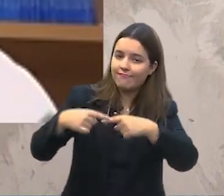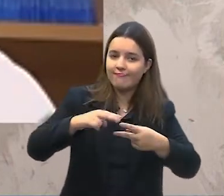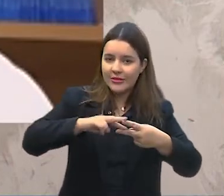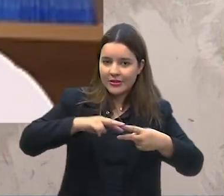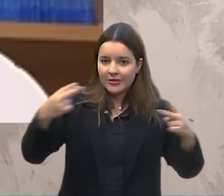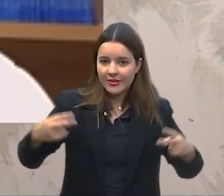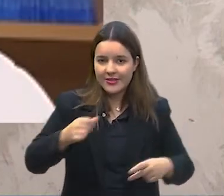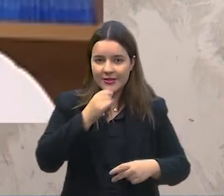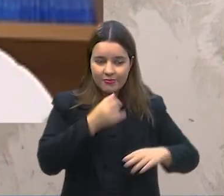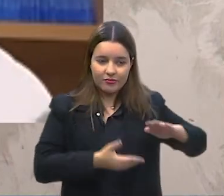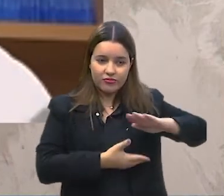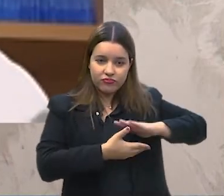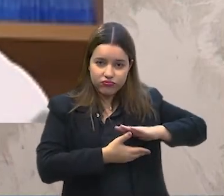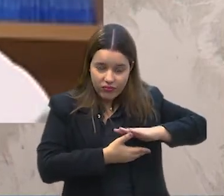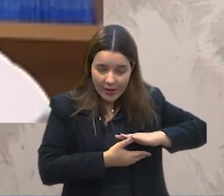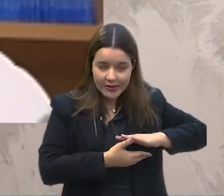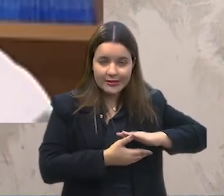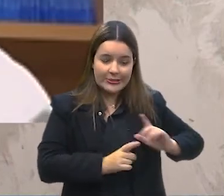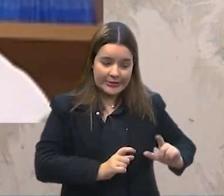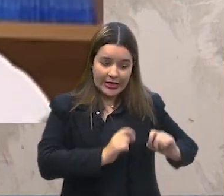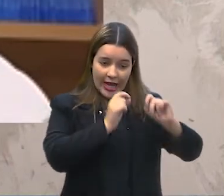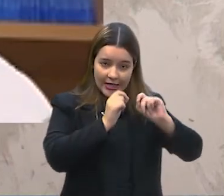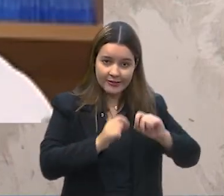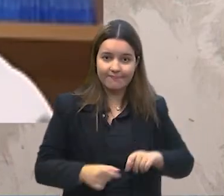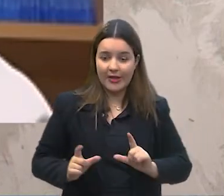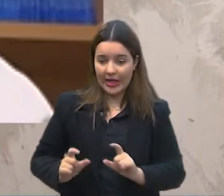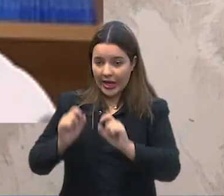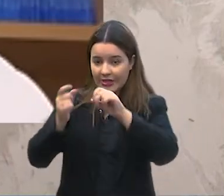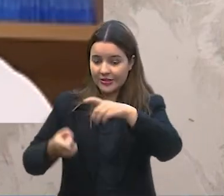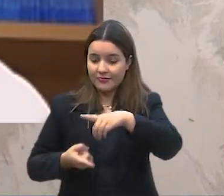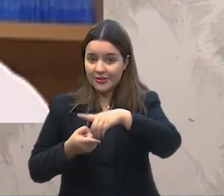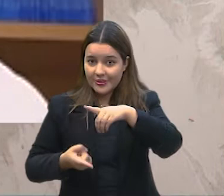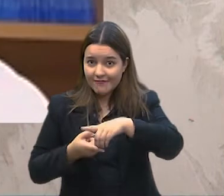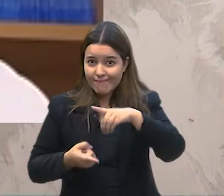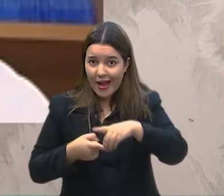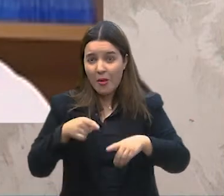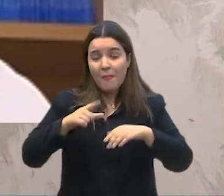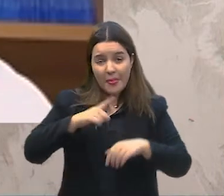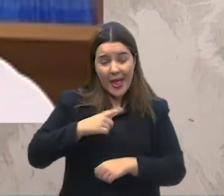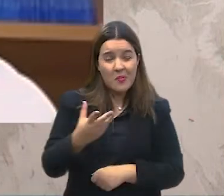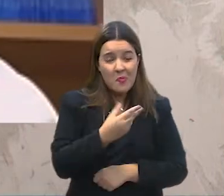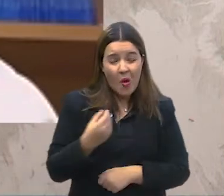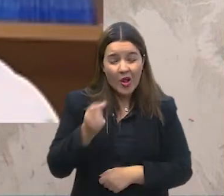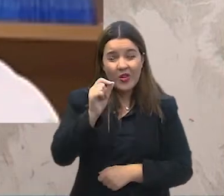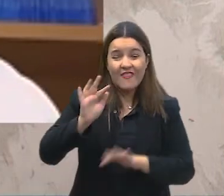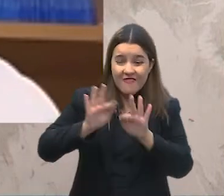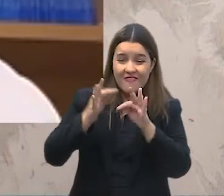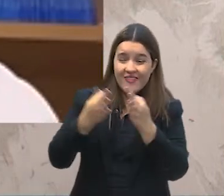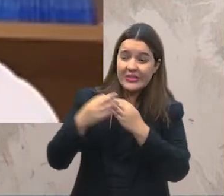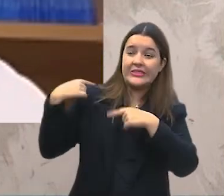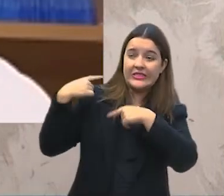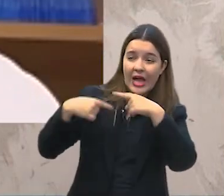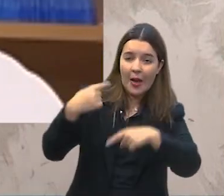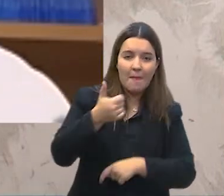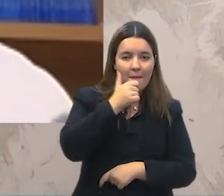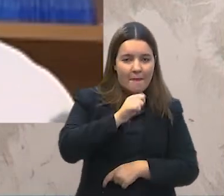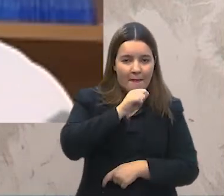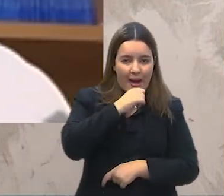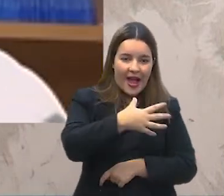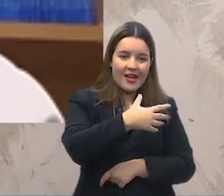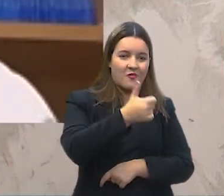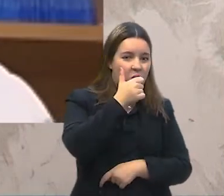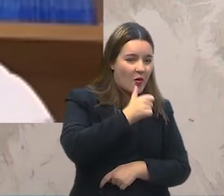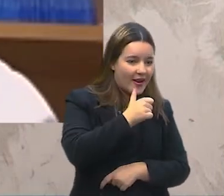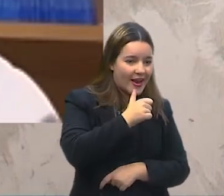de mama e o de próstata são sujeitos a casos que são familiares, mesmo herdados de pai para filho, não é?